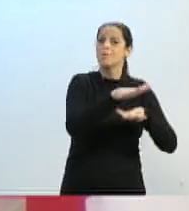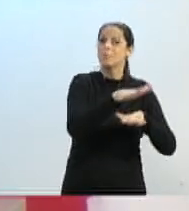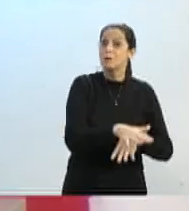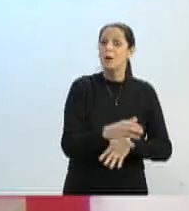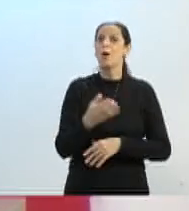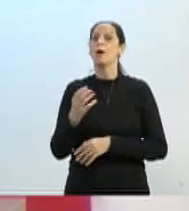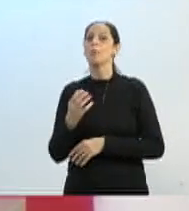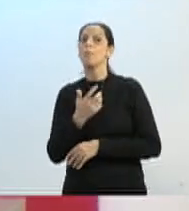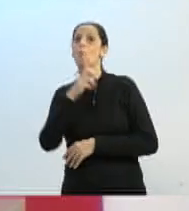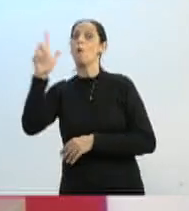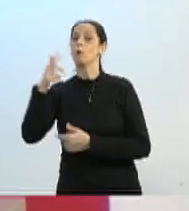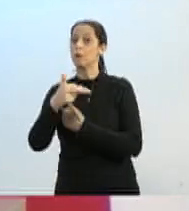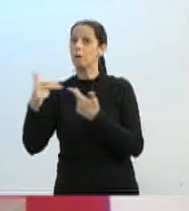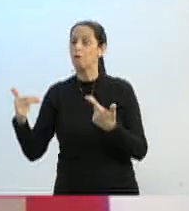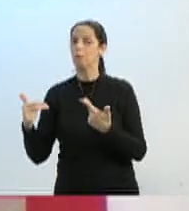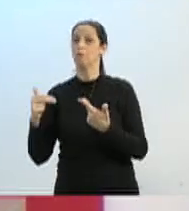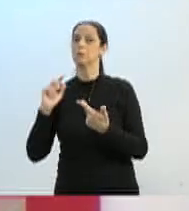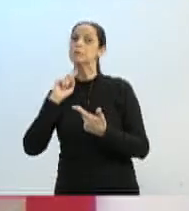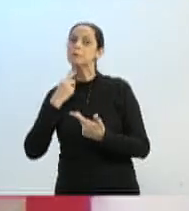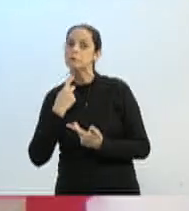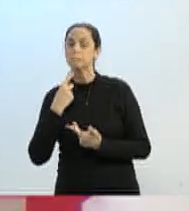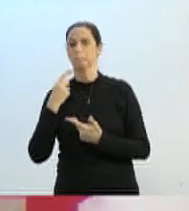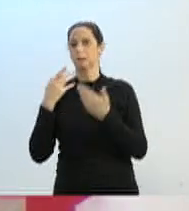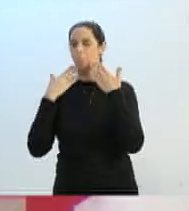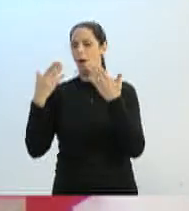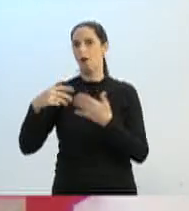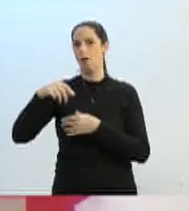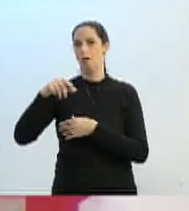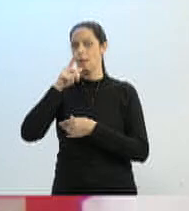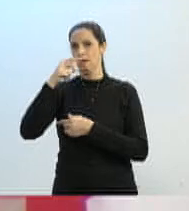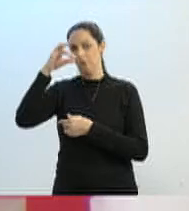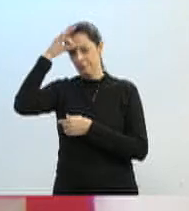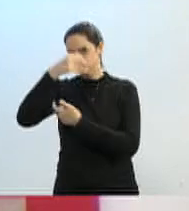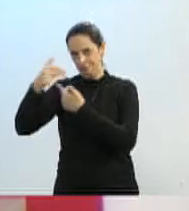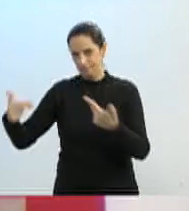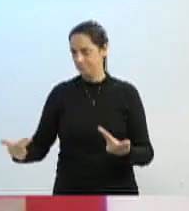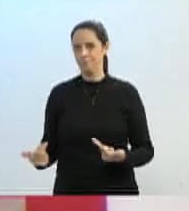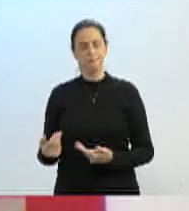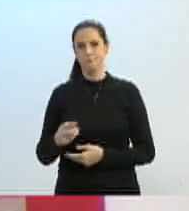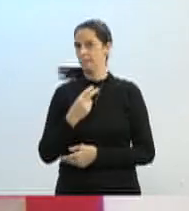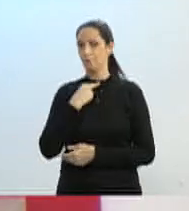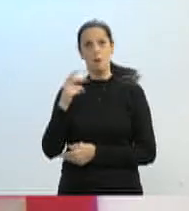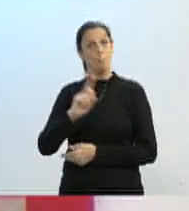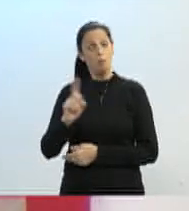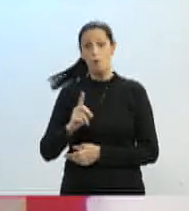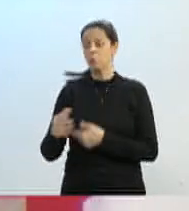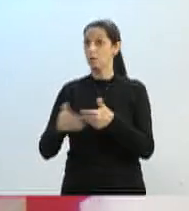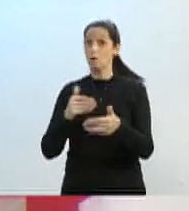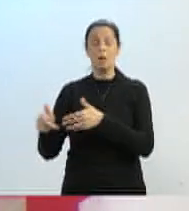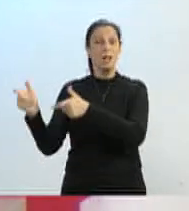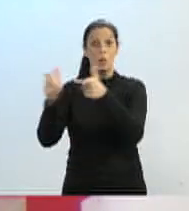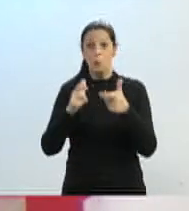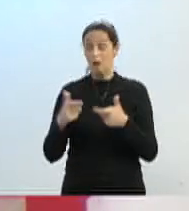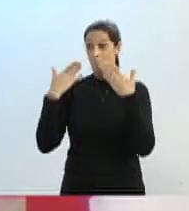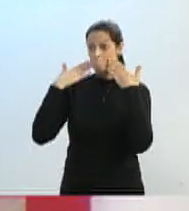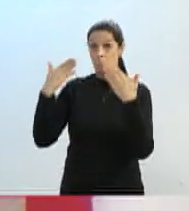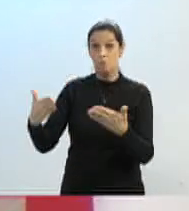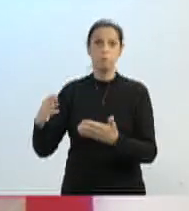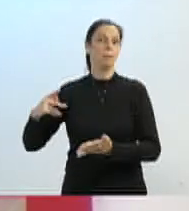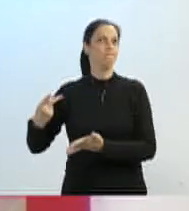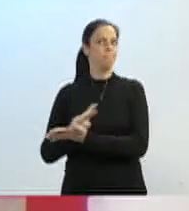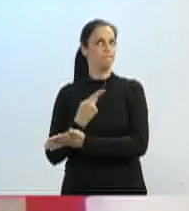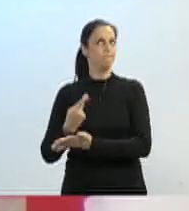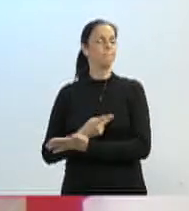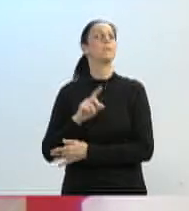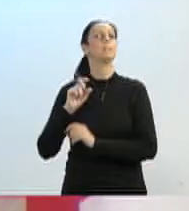obscenidade. O artigo 233, praticar ato obsceno em qualquer lugar público ou aberto exposto ao público. Inclusive, isso é